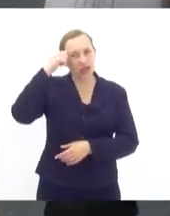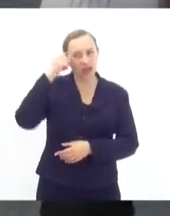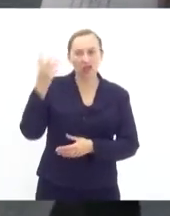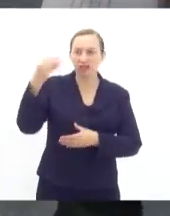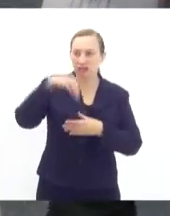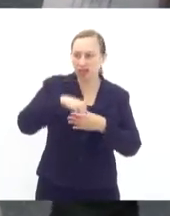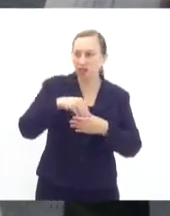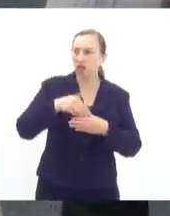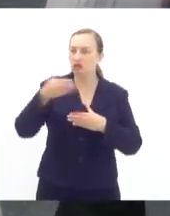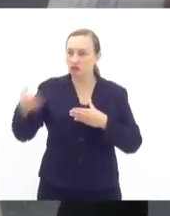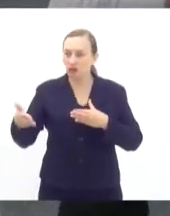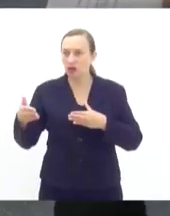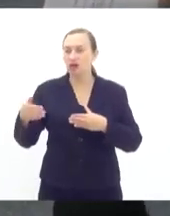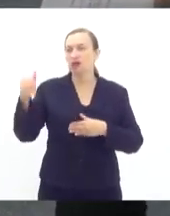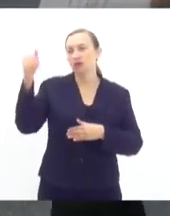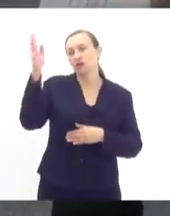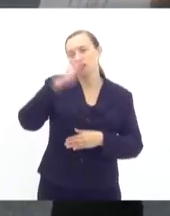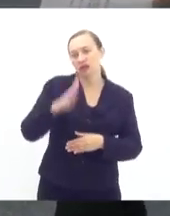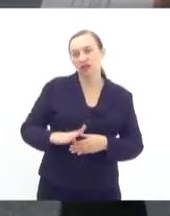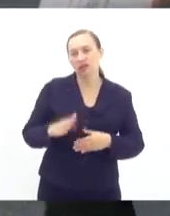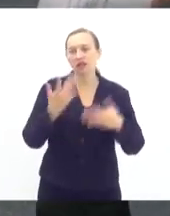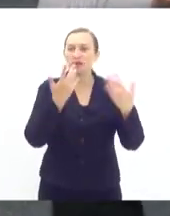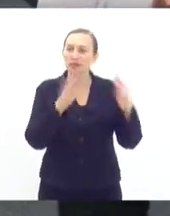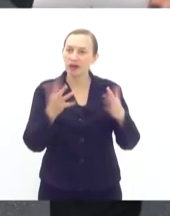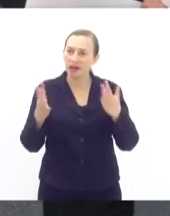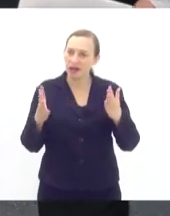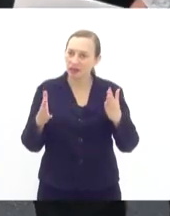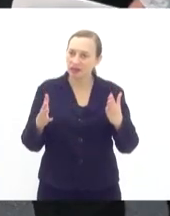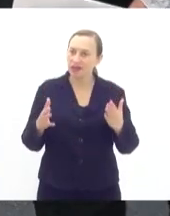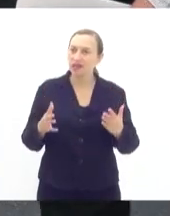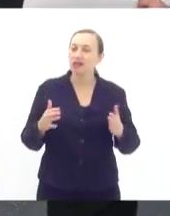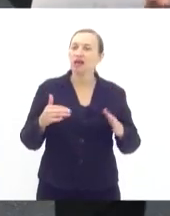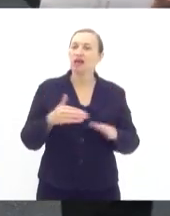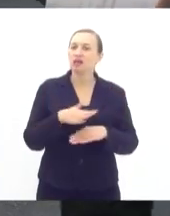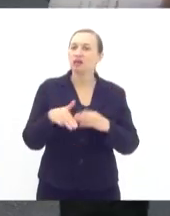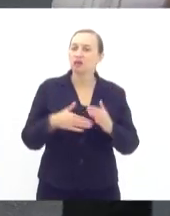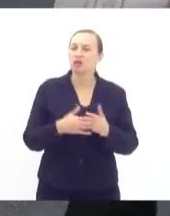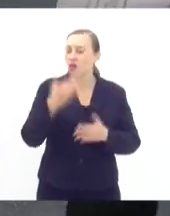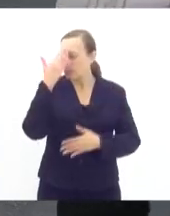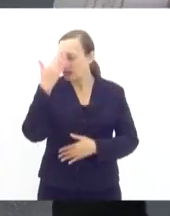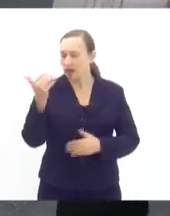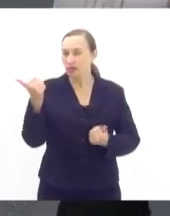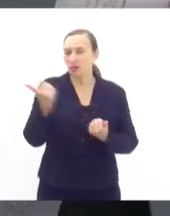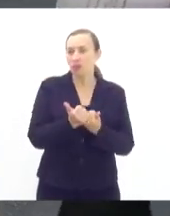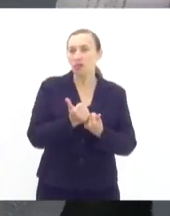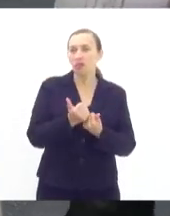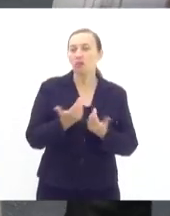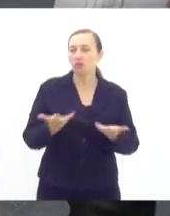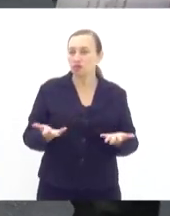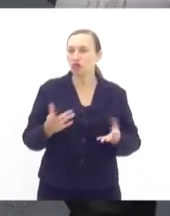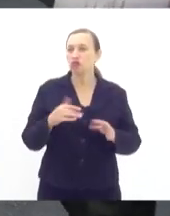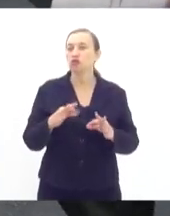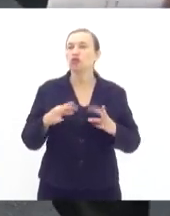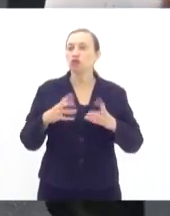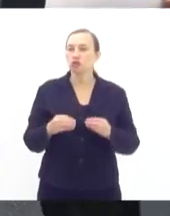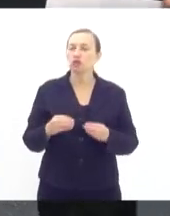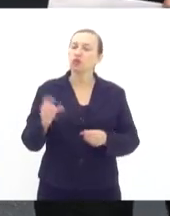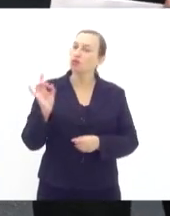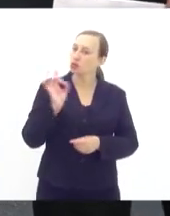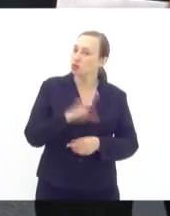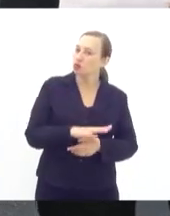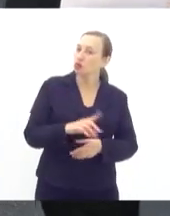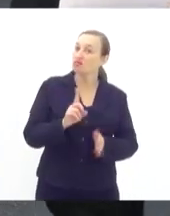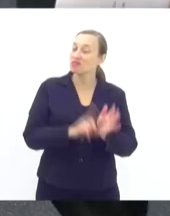e fora do Brasil Então saudações rubro-negras muito obrigado pelo apoio de todos e quero por último e não menos